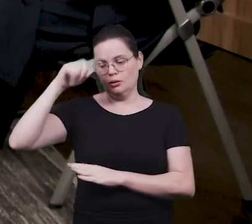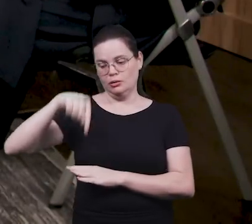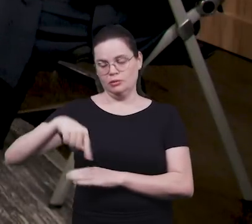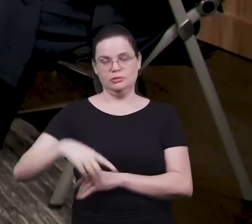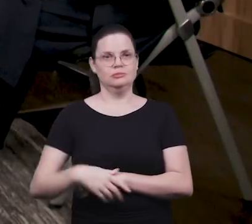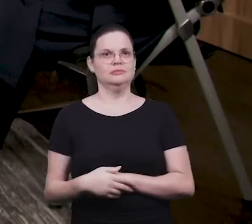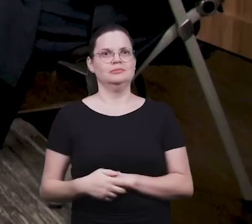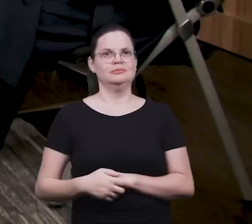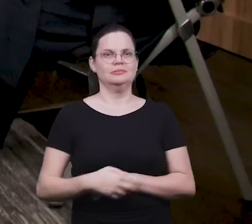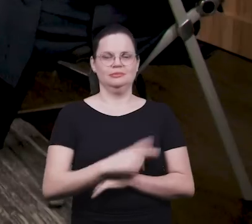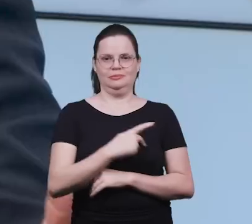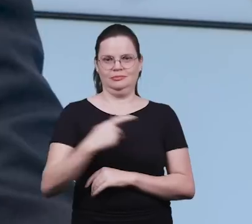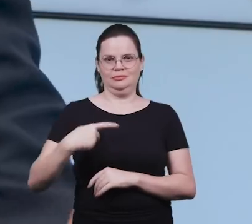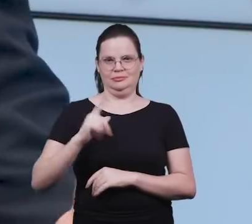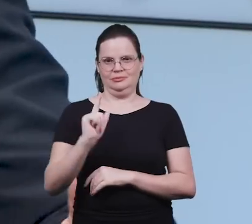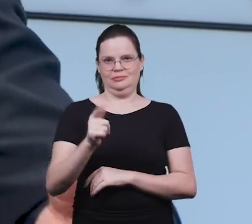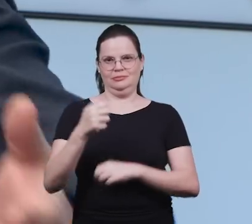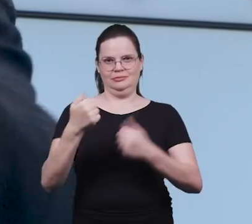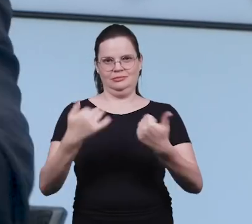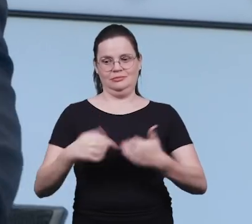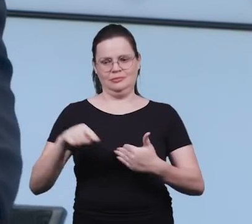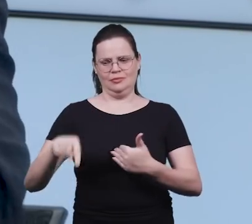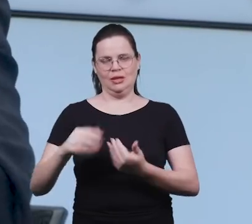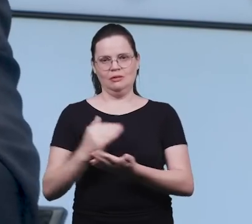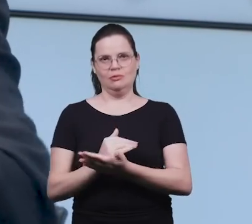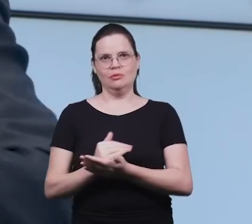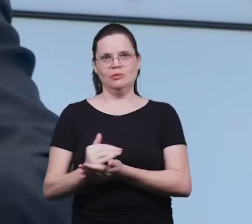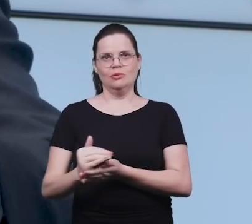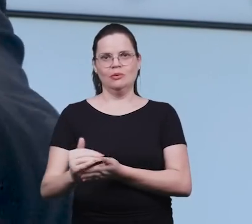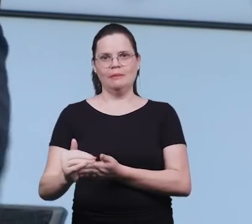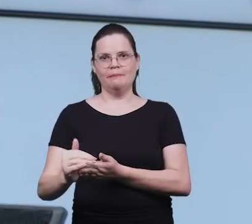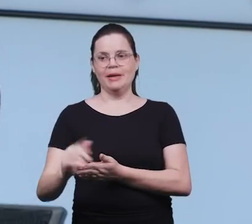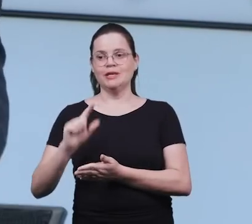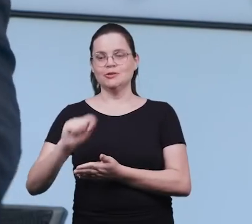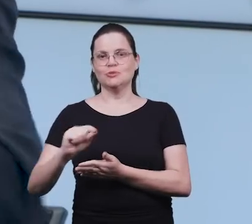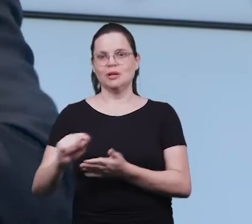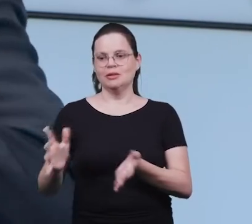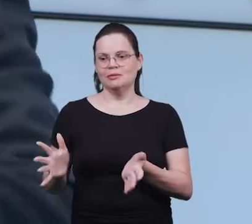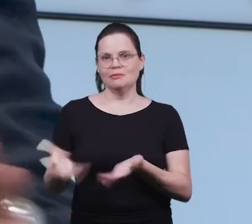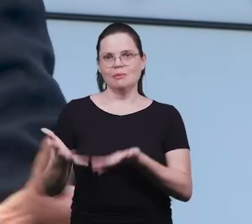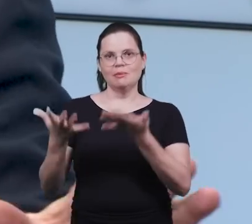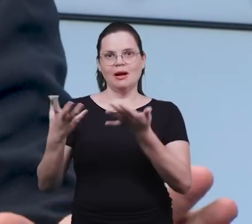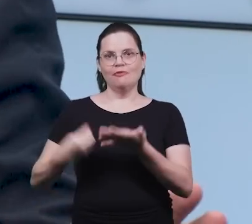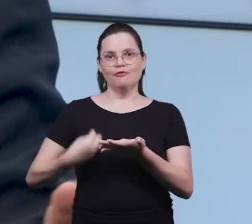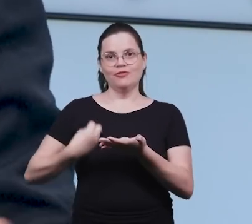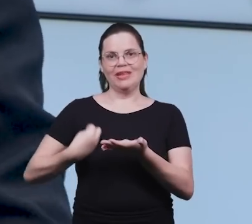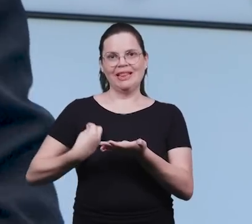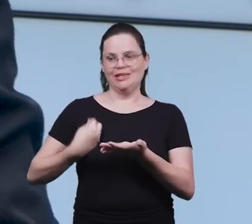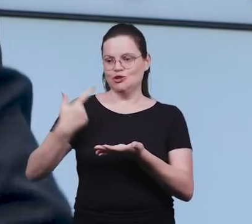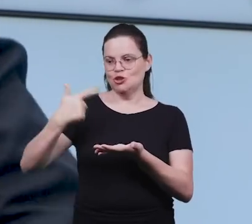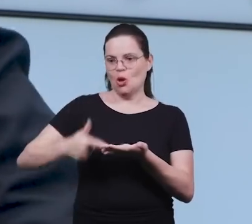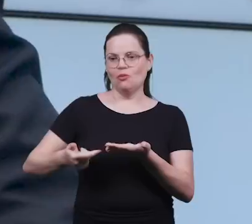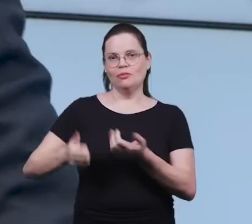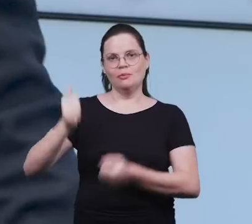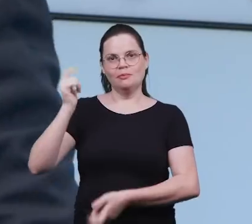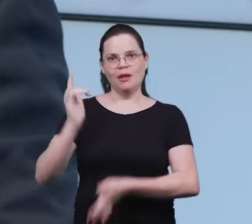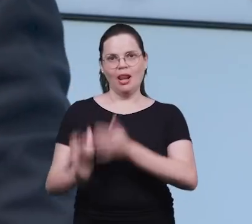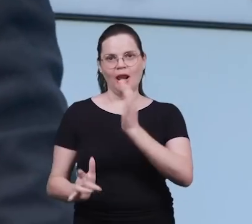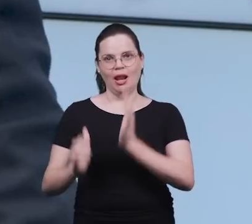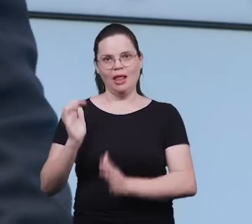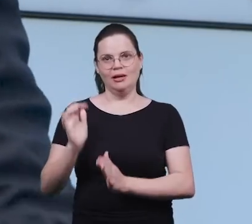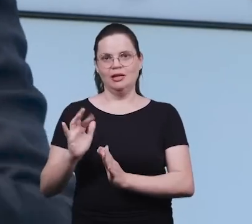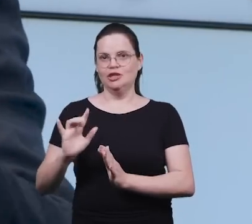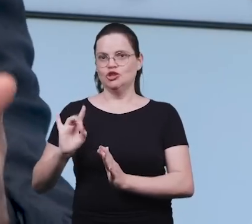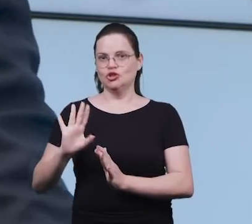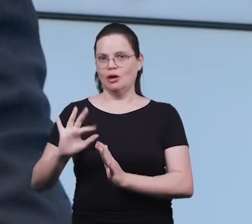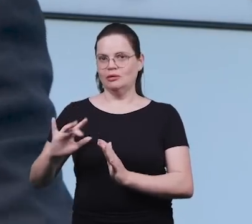ele é o início desse avivamento da última hora, né? E só vai acabar com a volta do Senhor Jesus, né? Então,